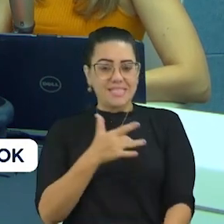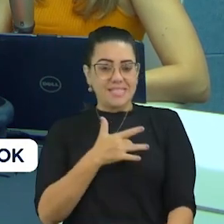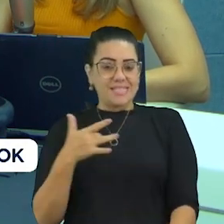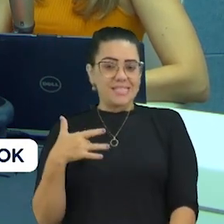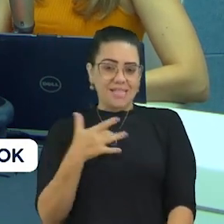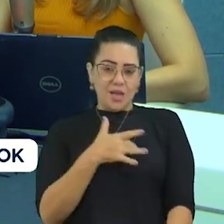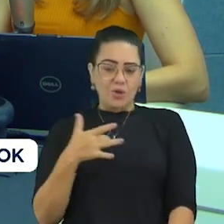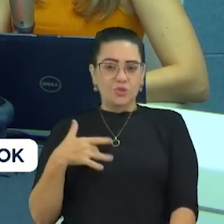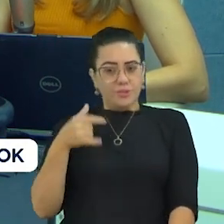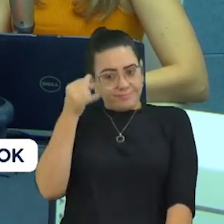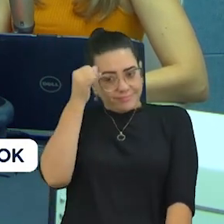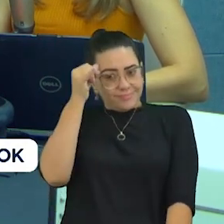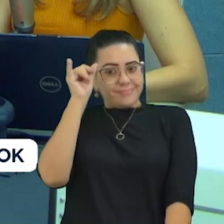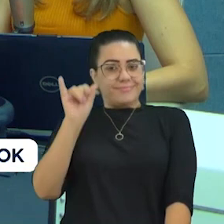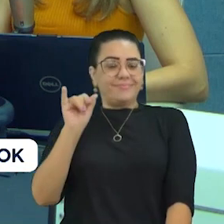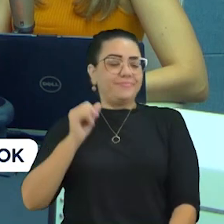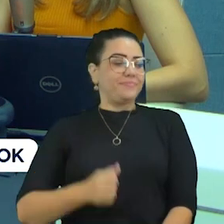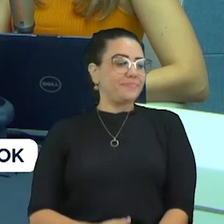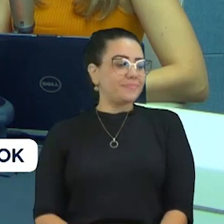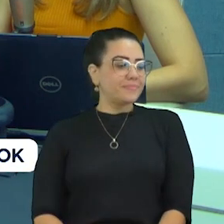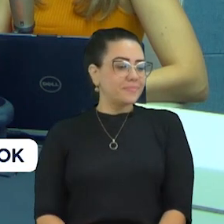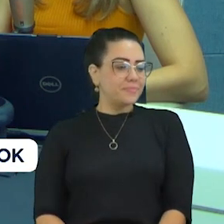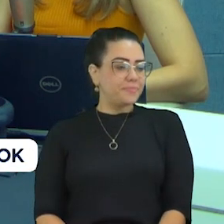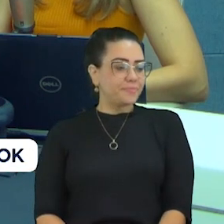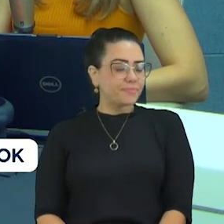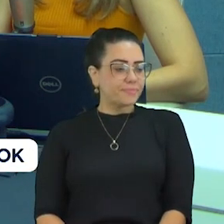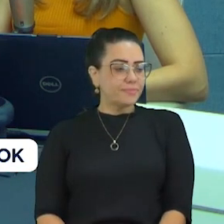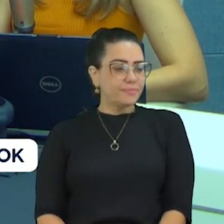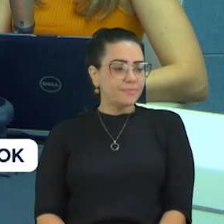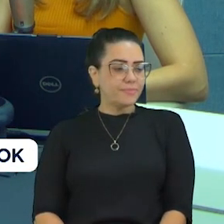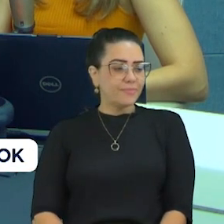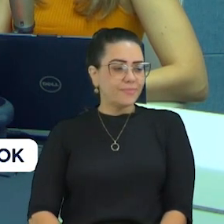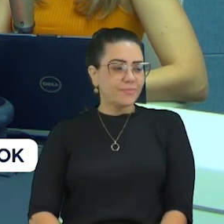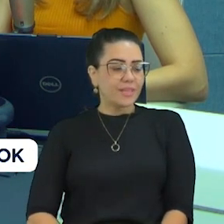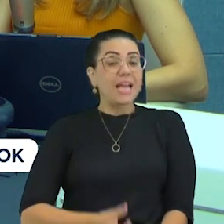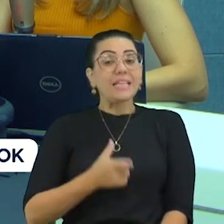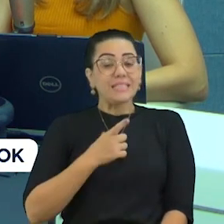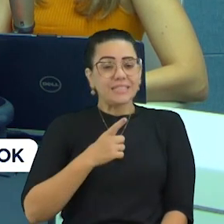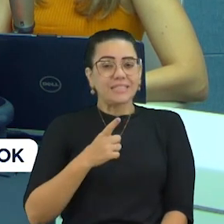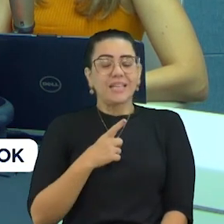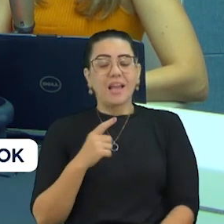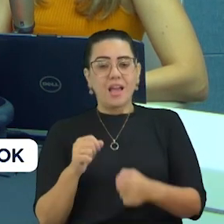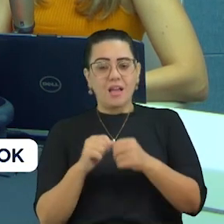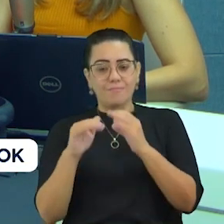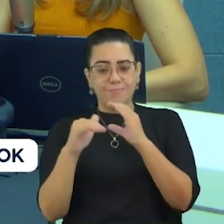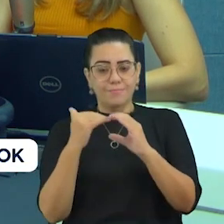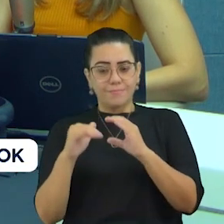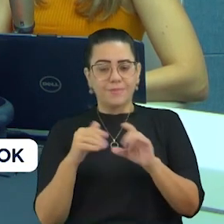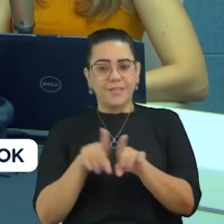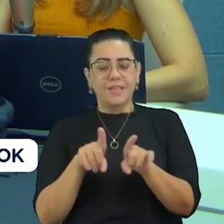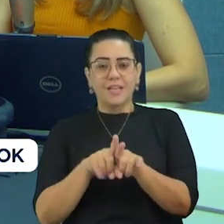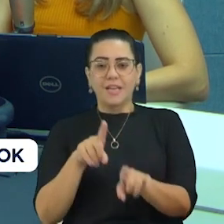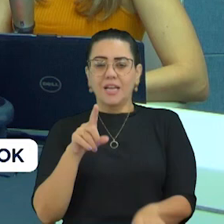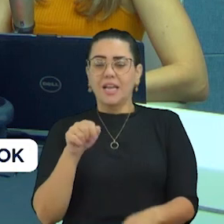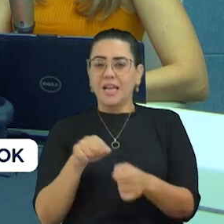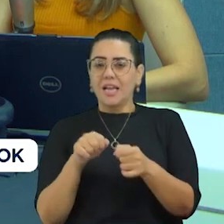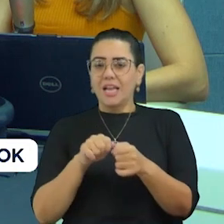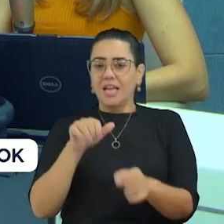preventiva também. Professor, para a gente encerrar, a gente tem um recadinho aqui da Fernanda perguntando, o senhor falou sobre